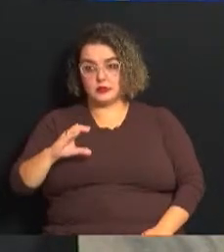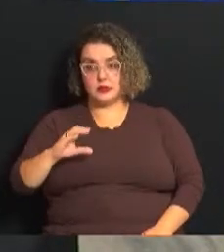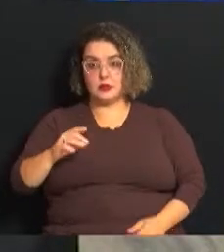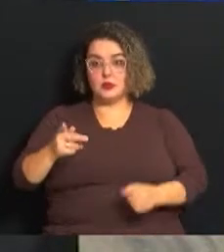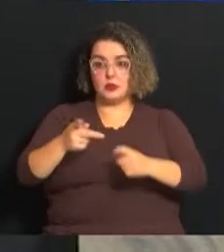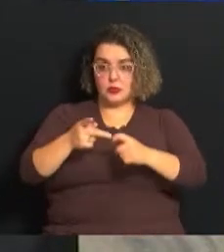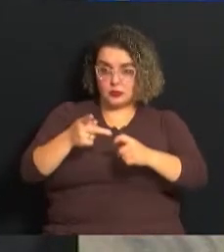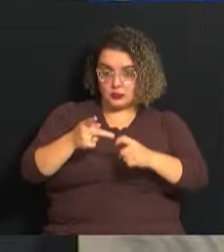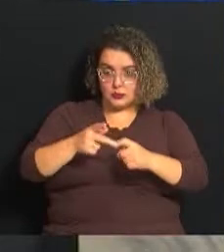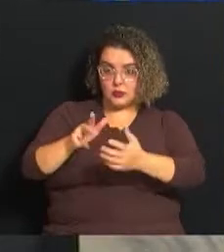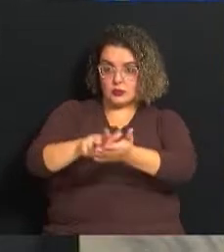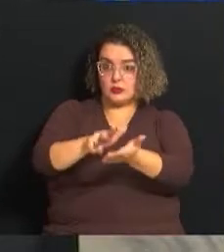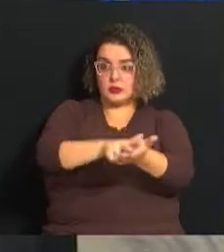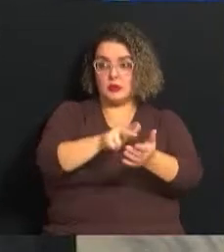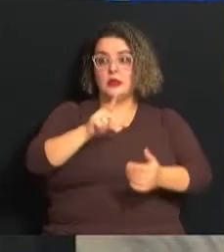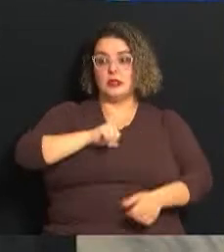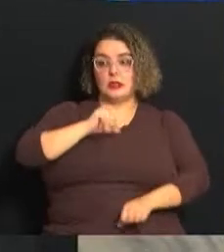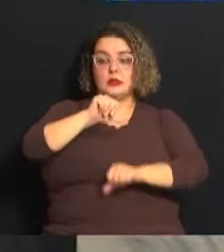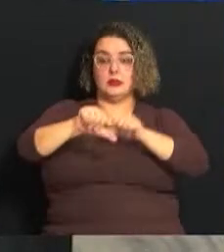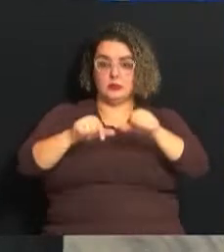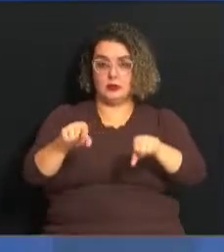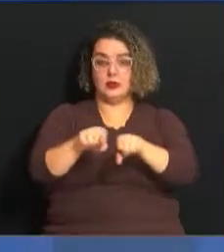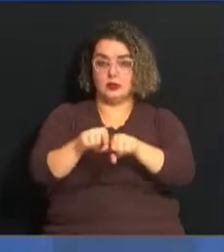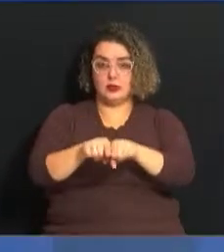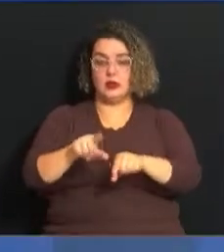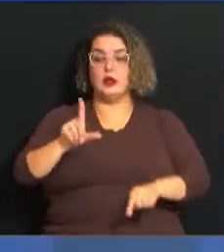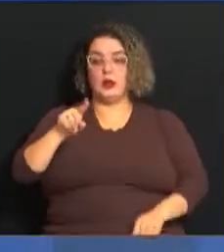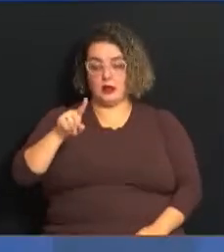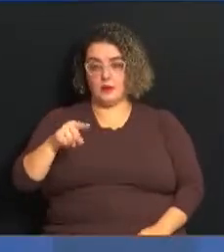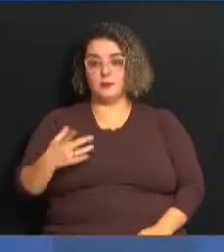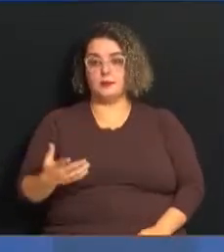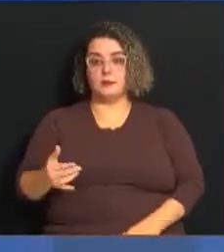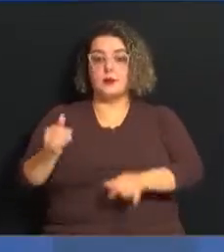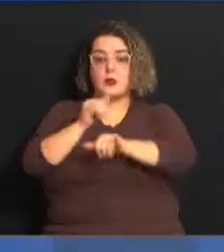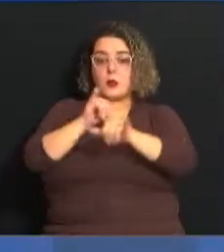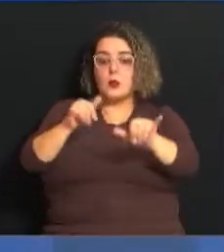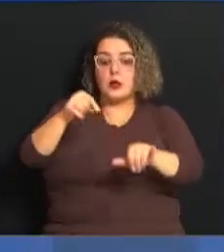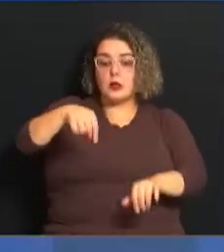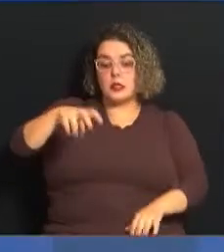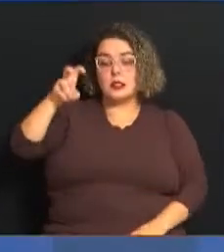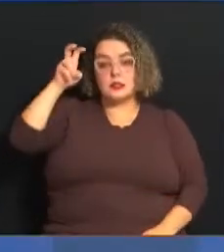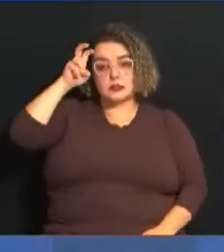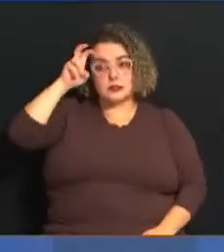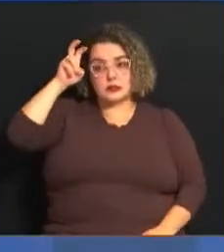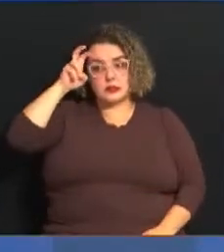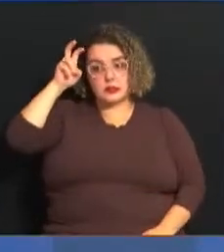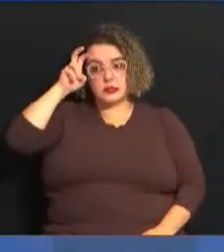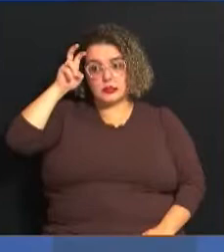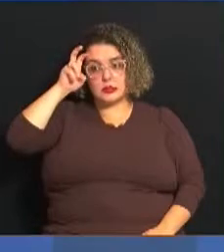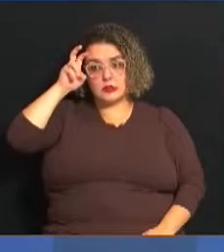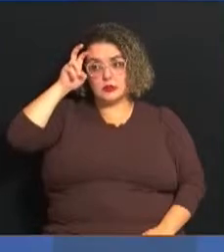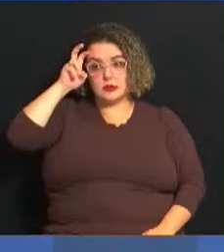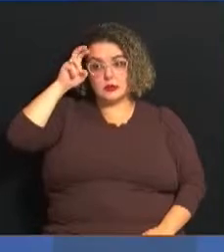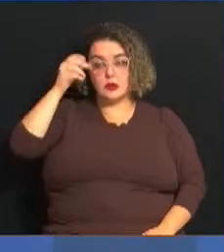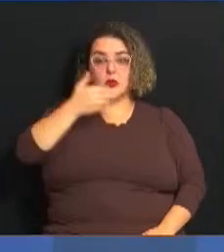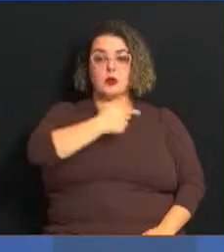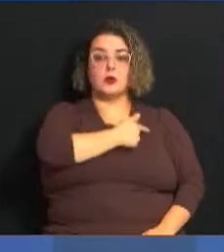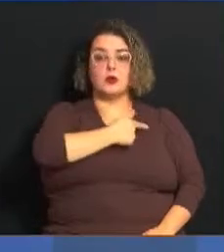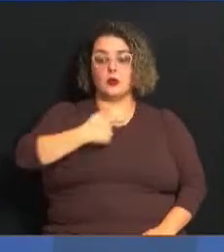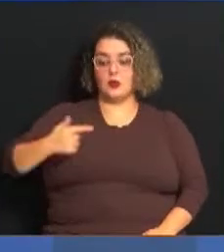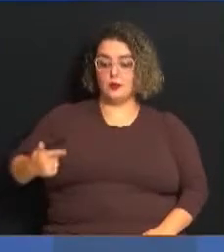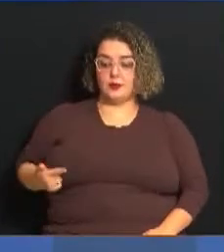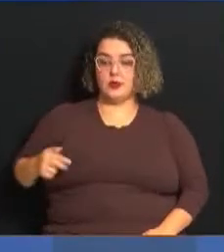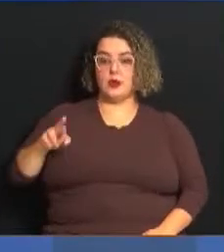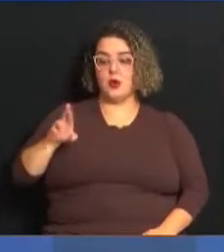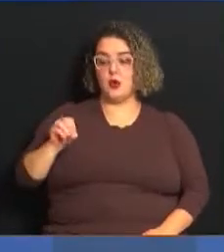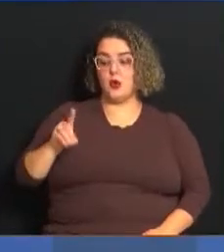e tem uma mudança também. Tem sim, olha, o anúncio foi feito nesta quinta-feira em que o governador Rodrigo